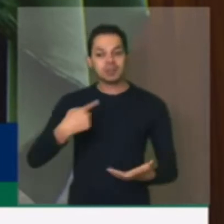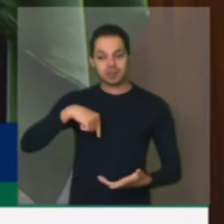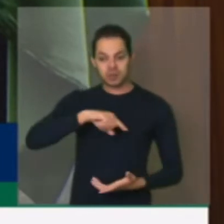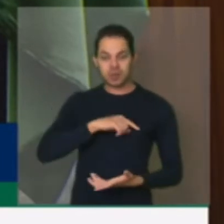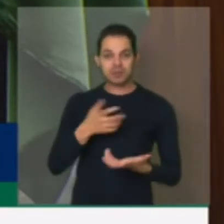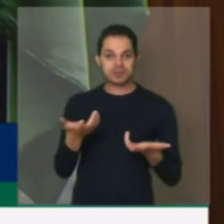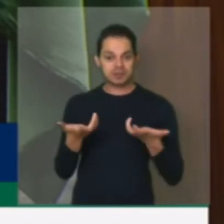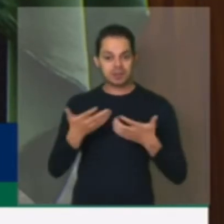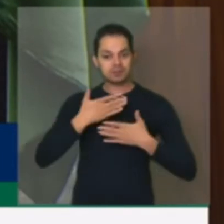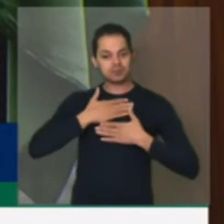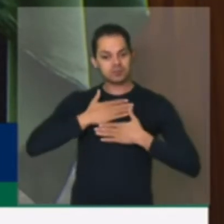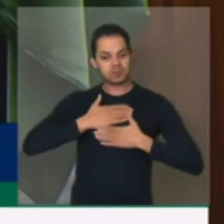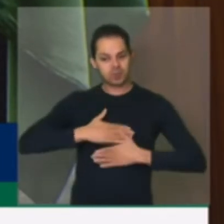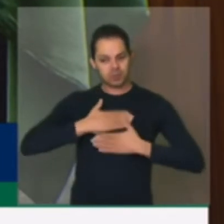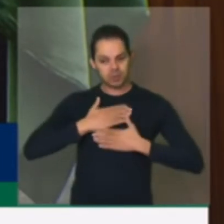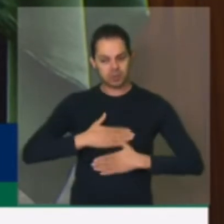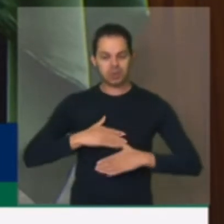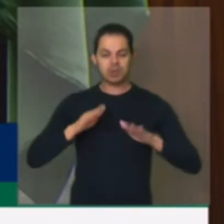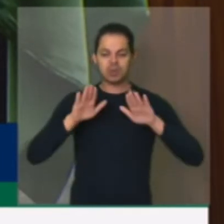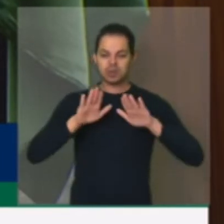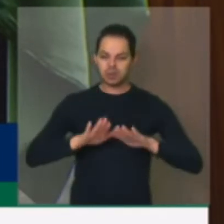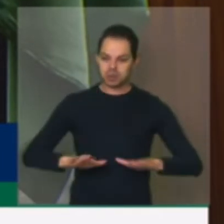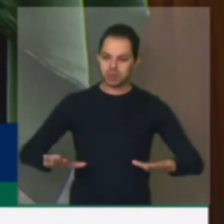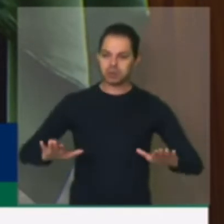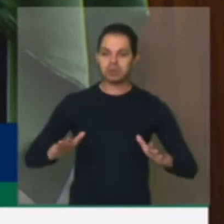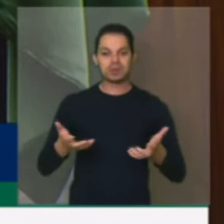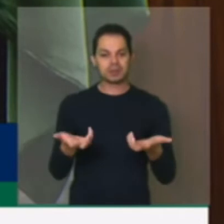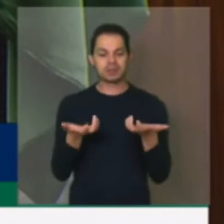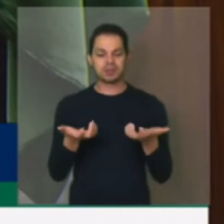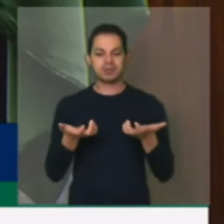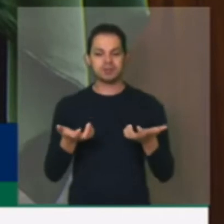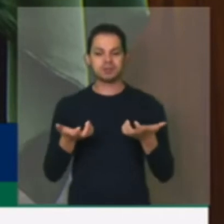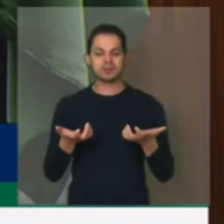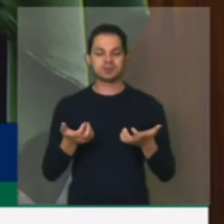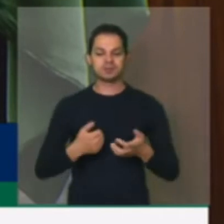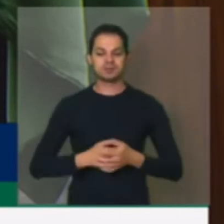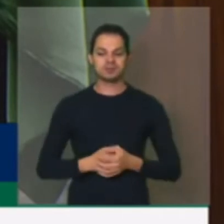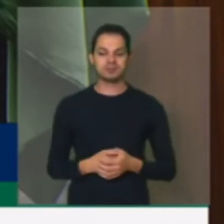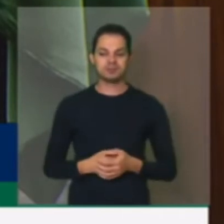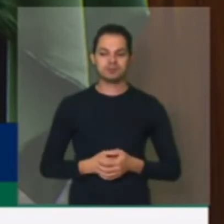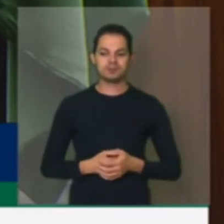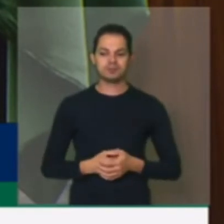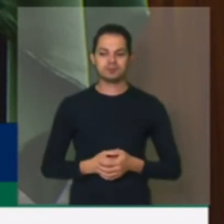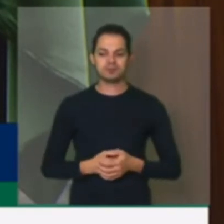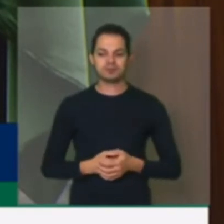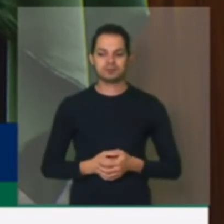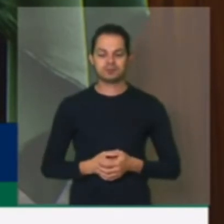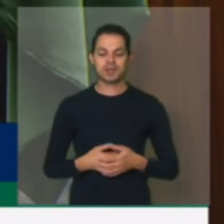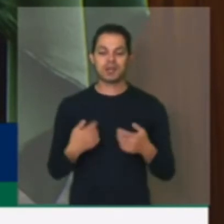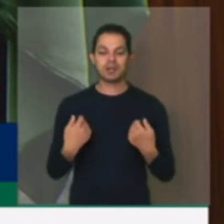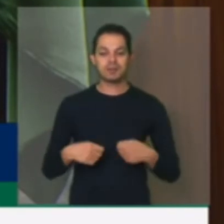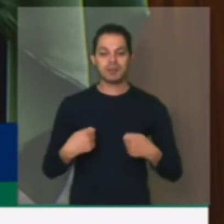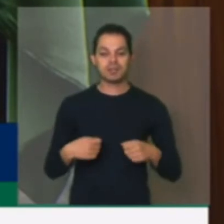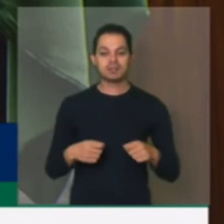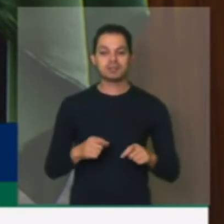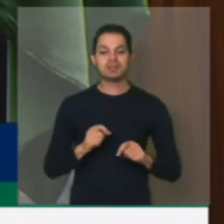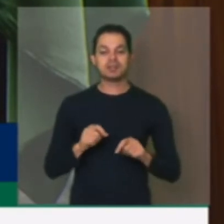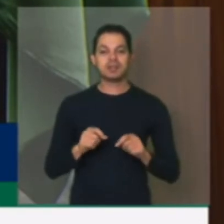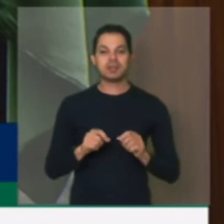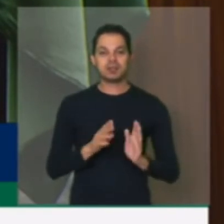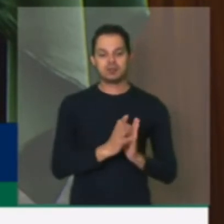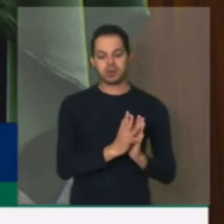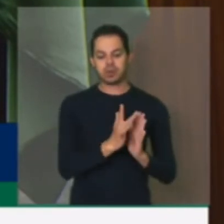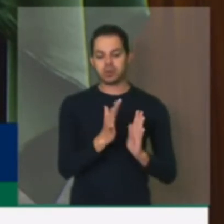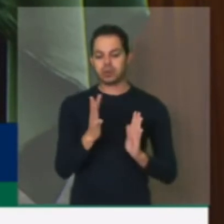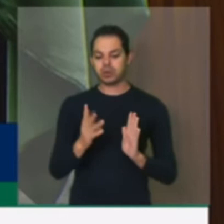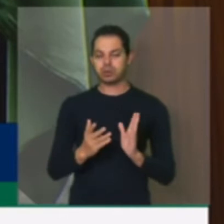Bongás, se nós queremos tranquilizar, líder Alessandro Molon, nós temos que suspender a tramitação desse